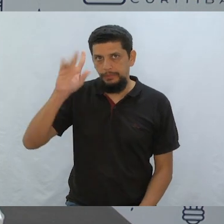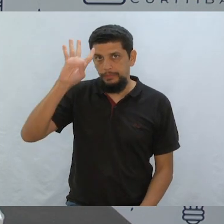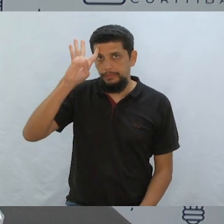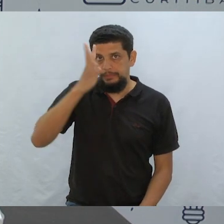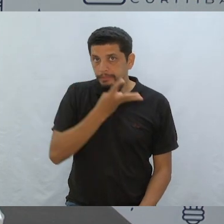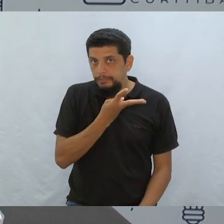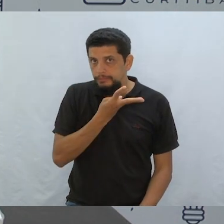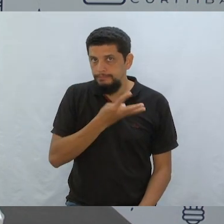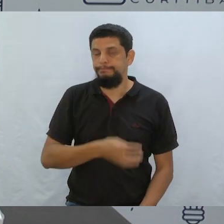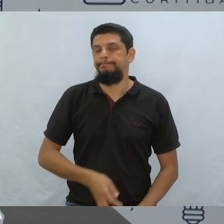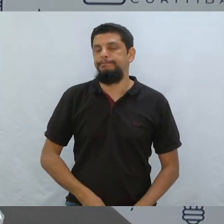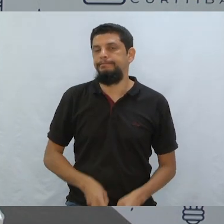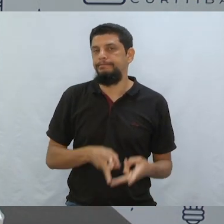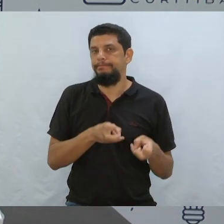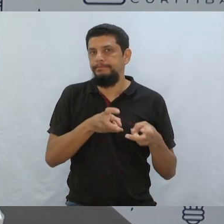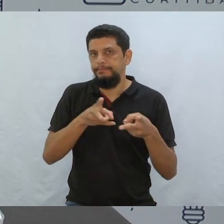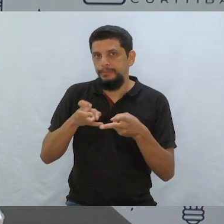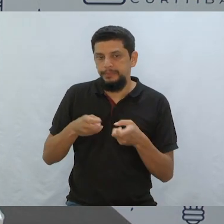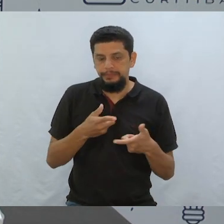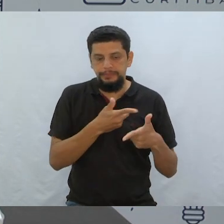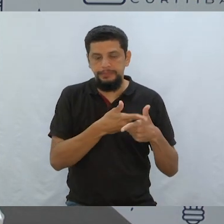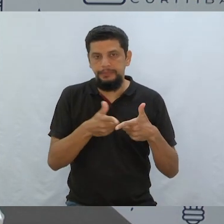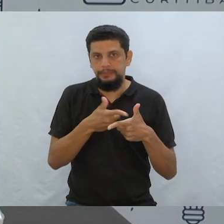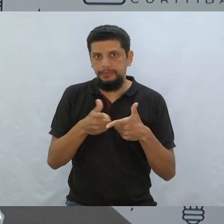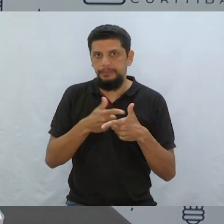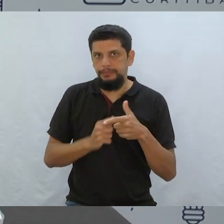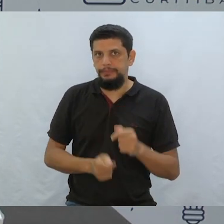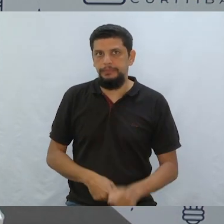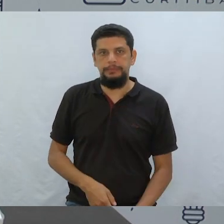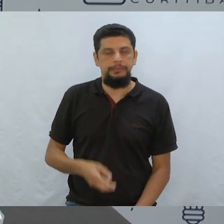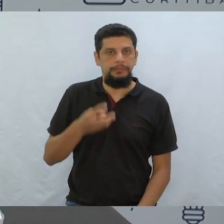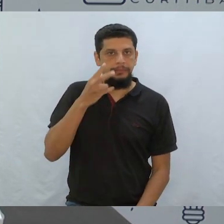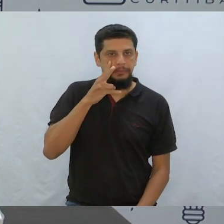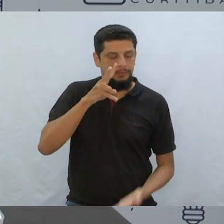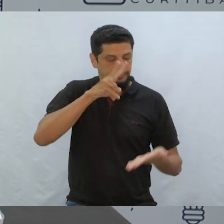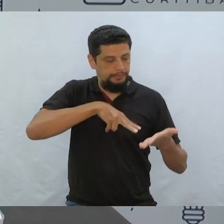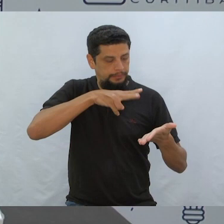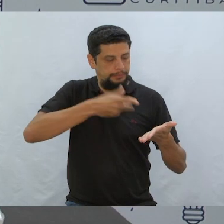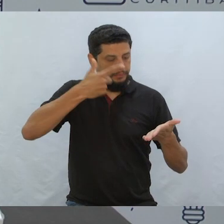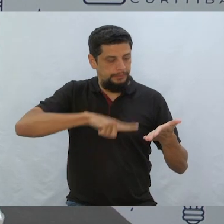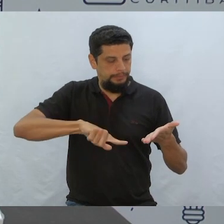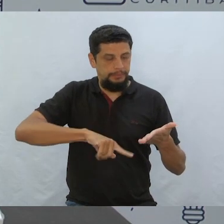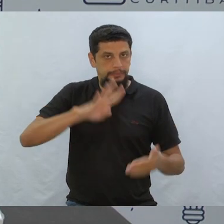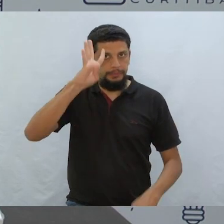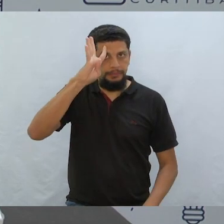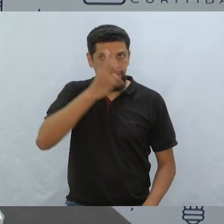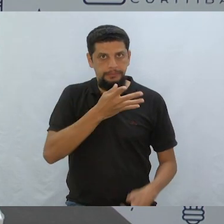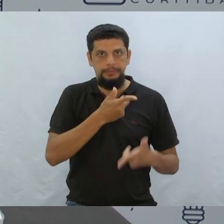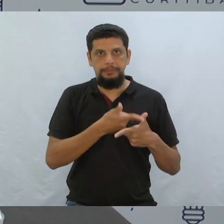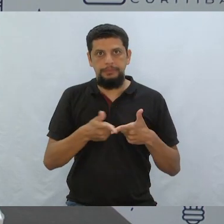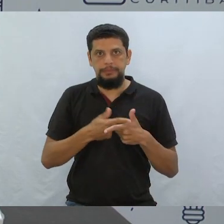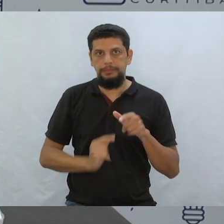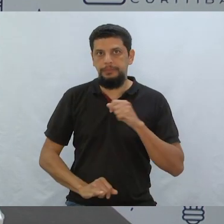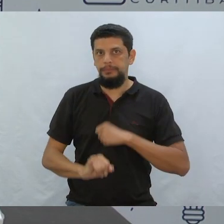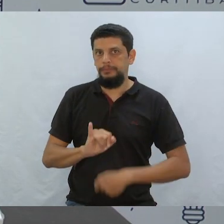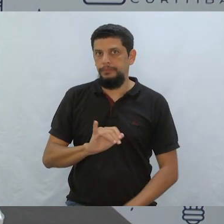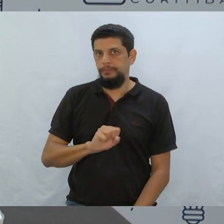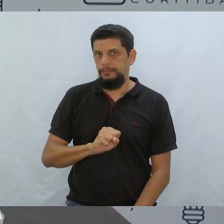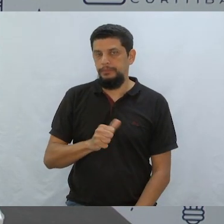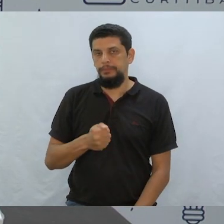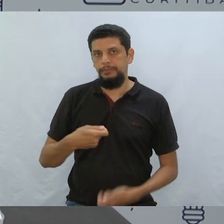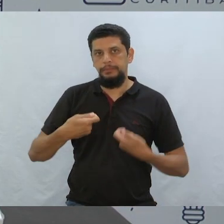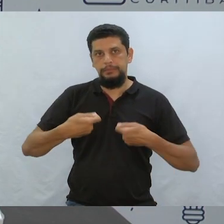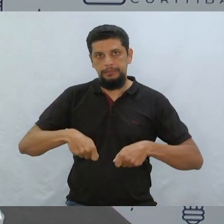Desculpa. Vocês conseguiram resolver? Observem lá o problema. Vamos ler novamente para tentar resolvê-lo.